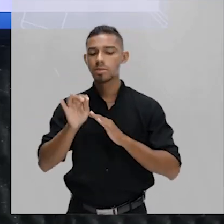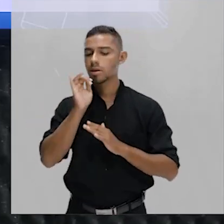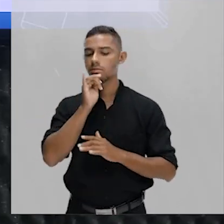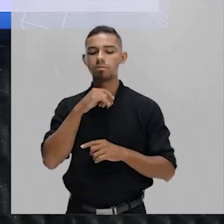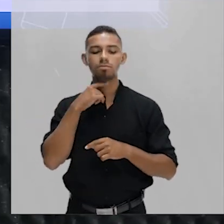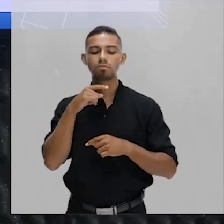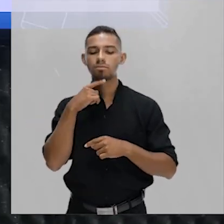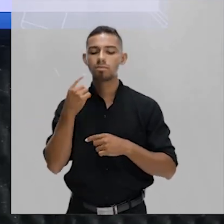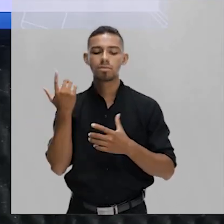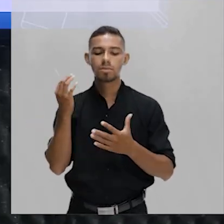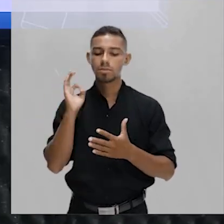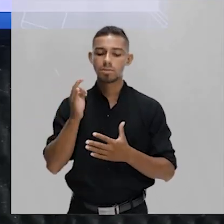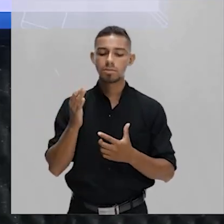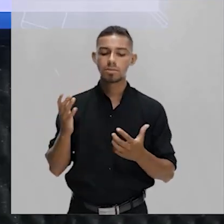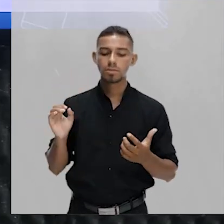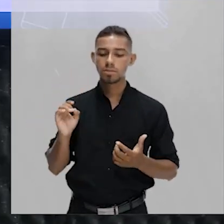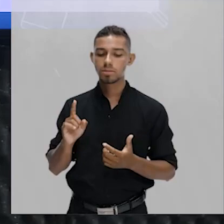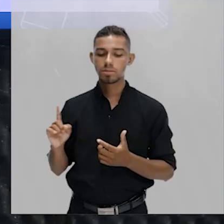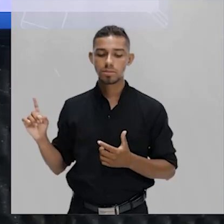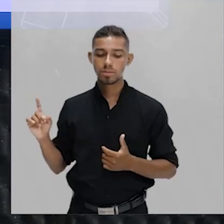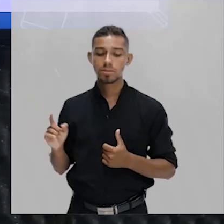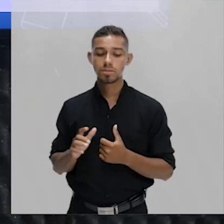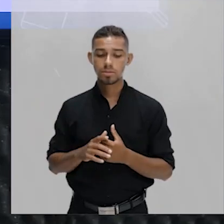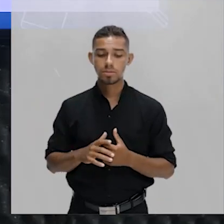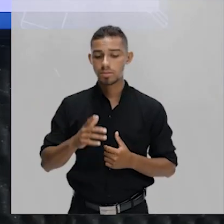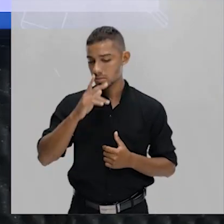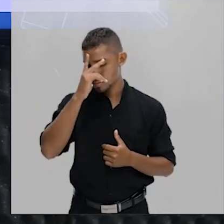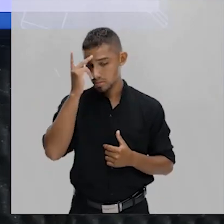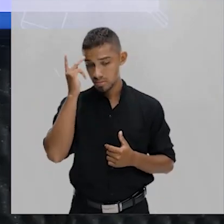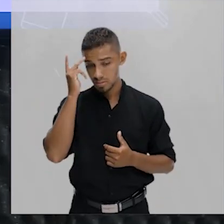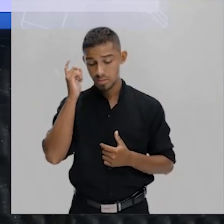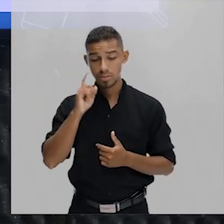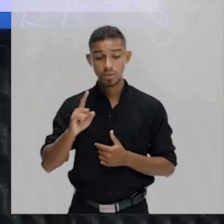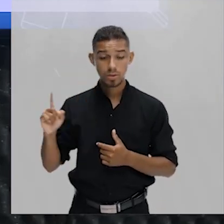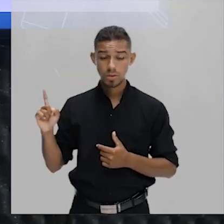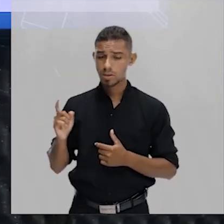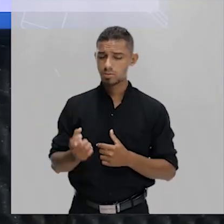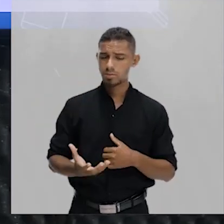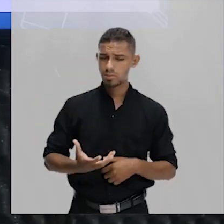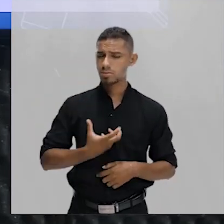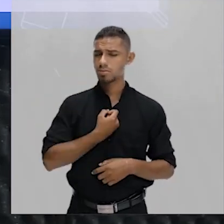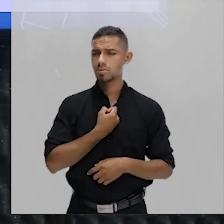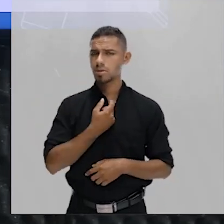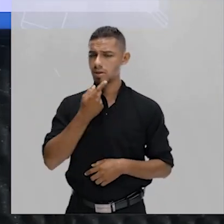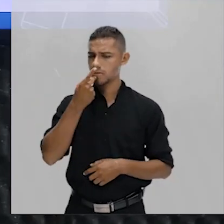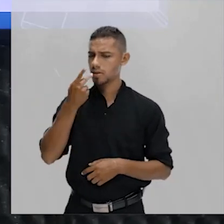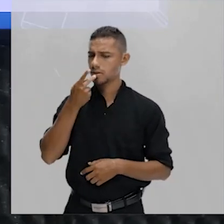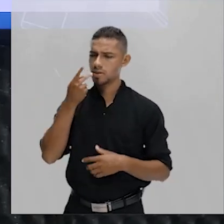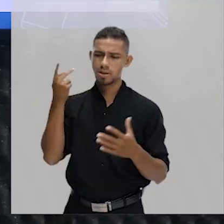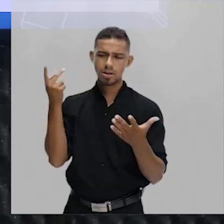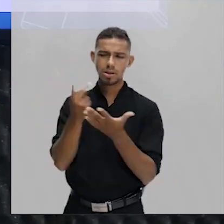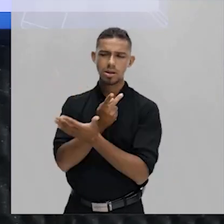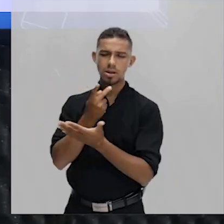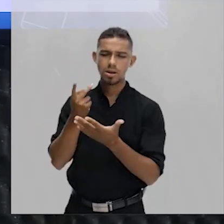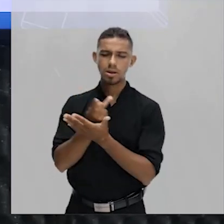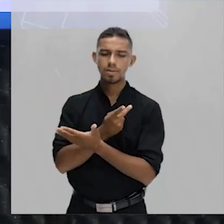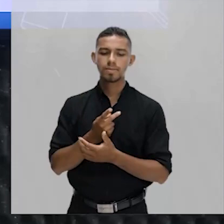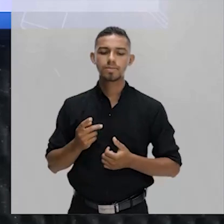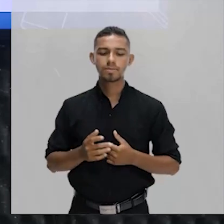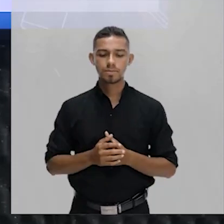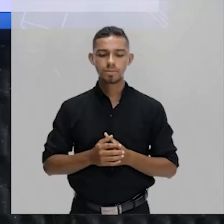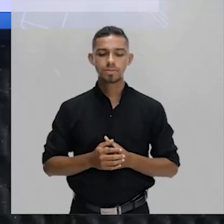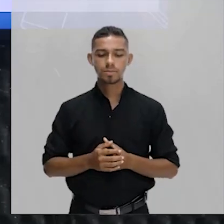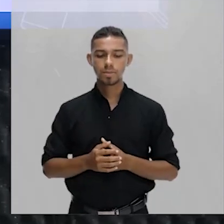não é adequada, que quando a gente fala a forma correta, as pessoas estranham e acham que nós estamos falando de uma maneira que não é correta,